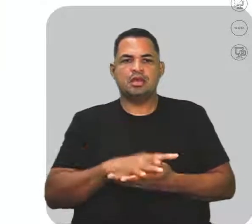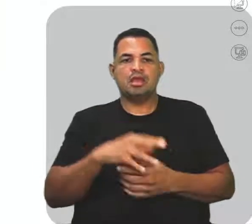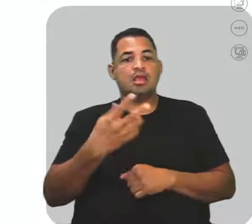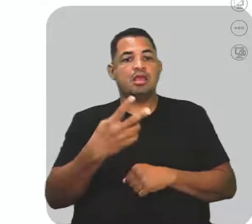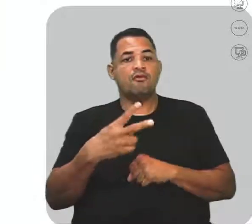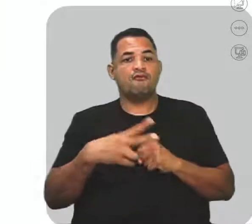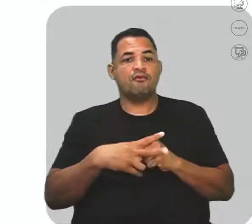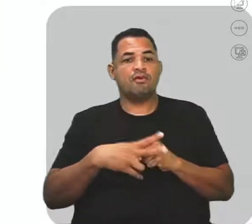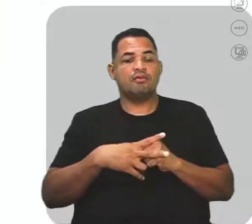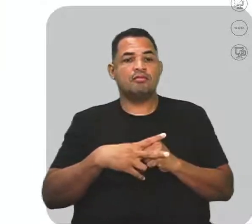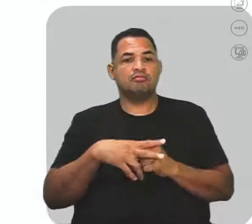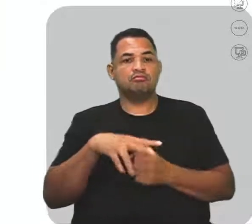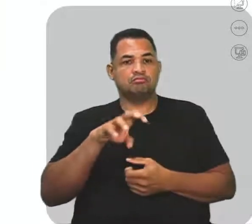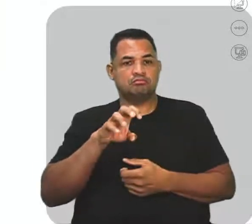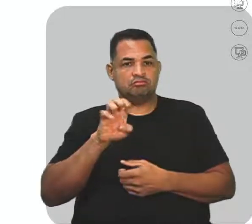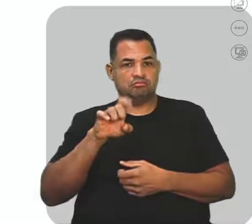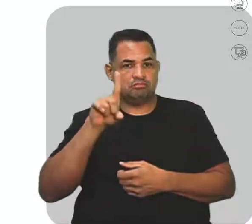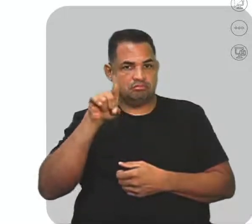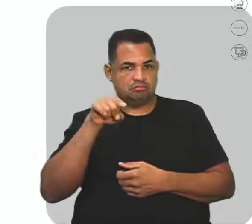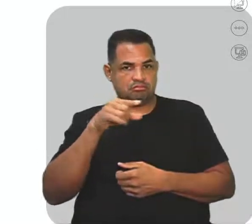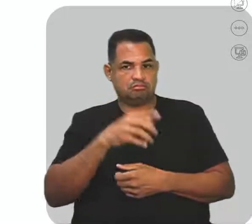né? Certo?